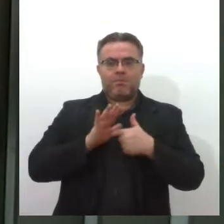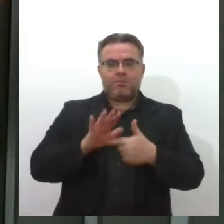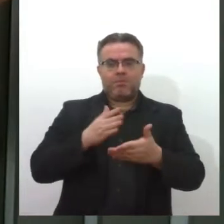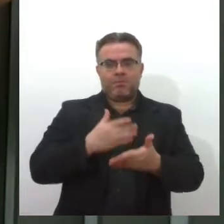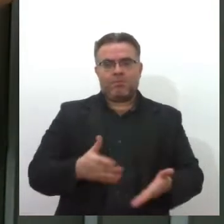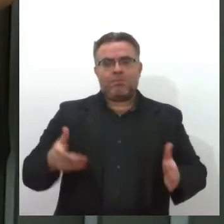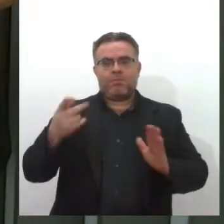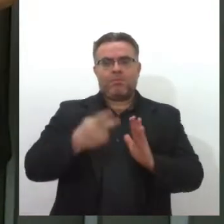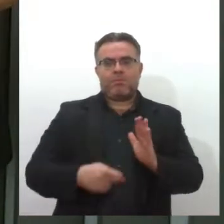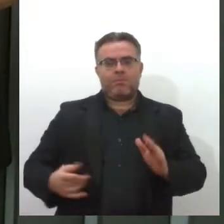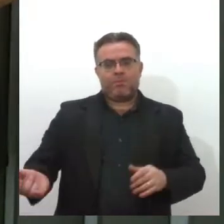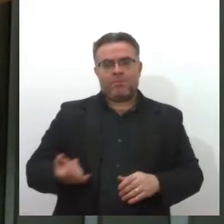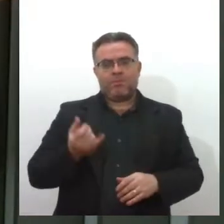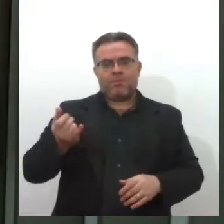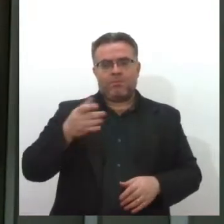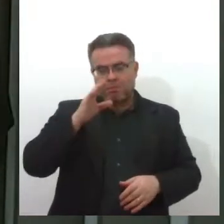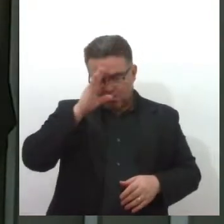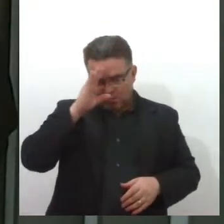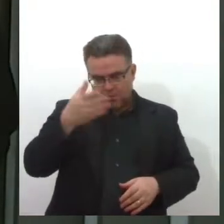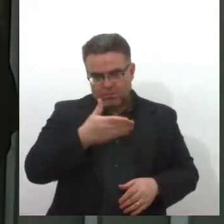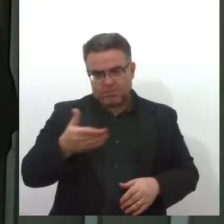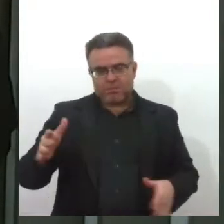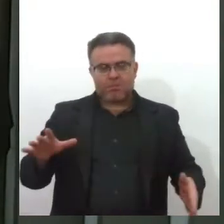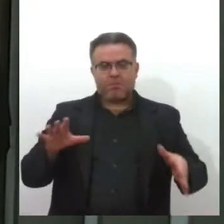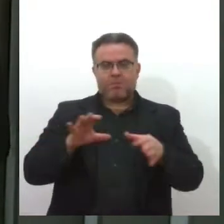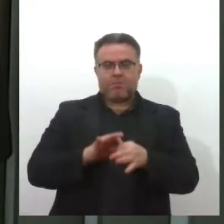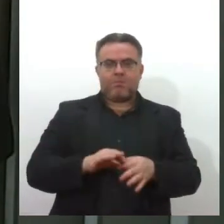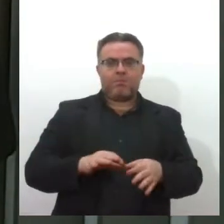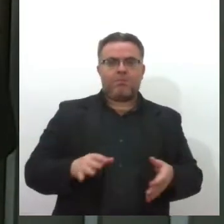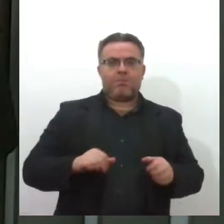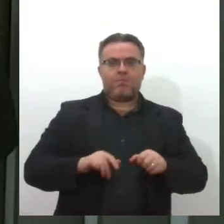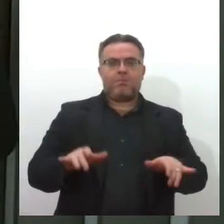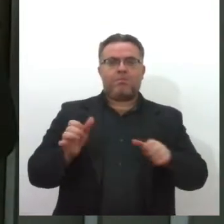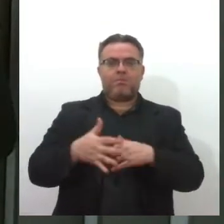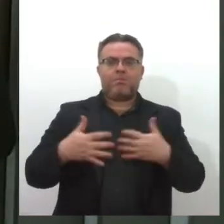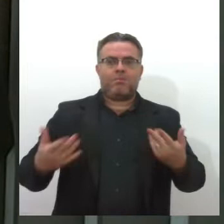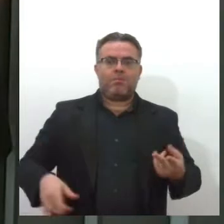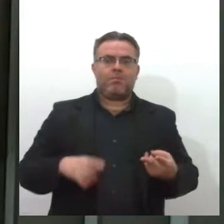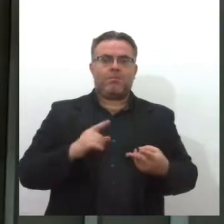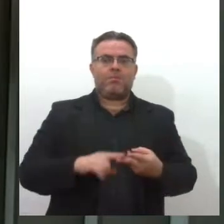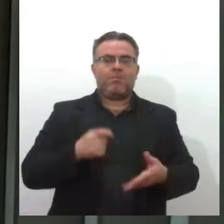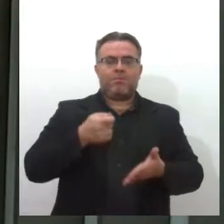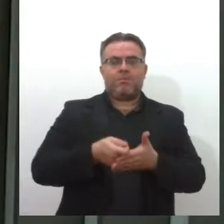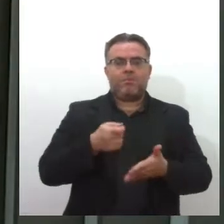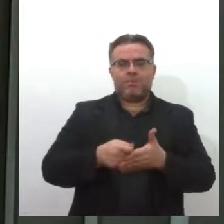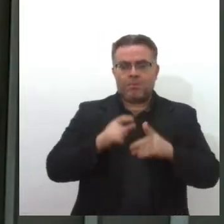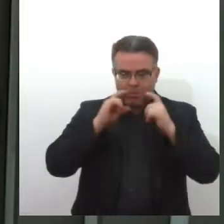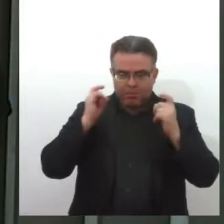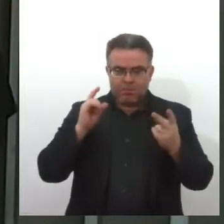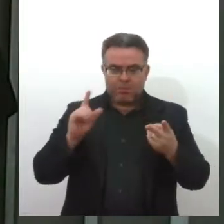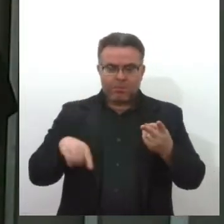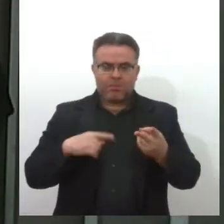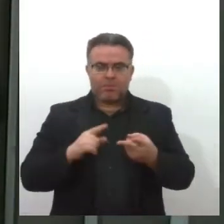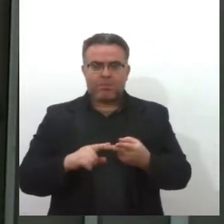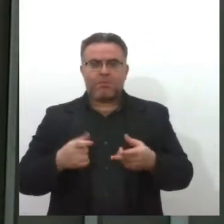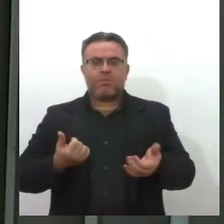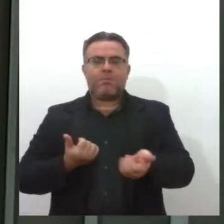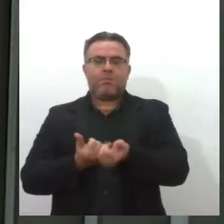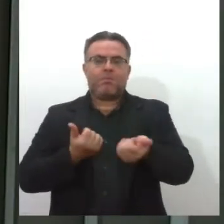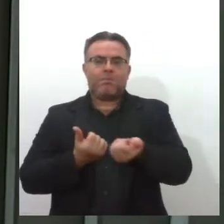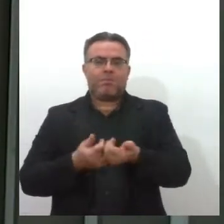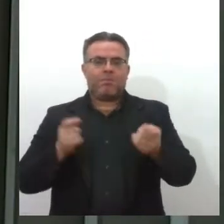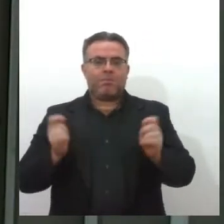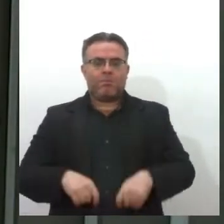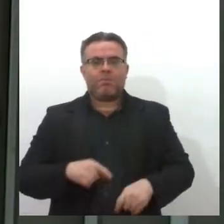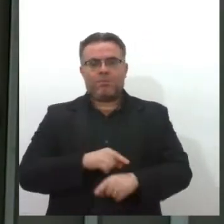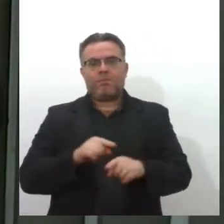projetos importantes, principalmente os vinculados à pandemia, né? A questão da obrigatoriedade da máscara, alguns auxílios para as